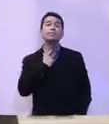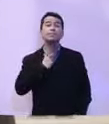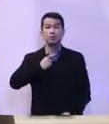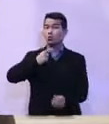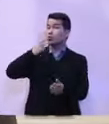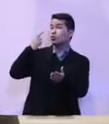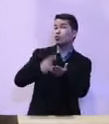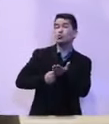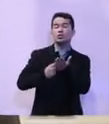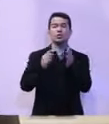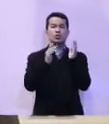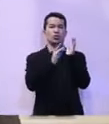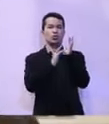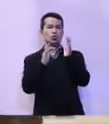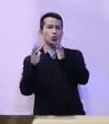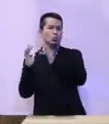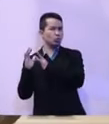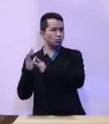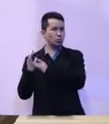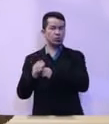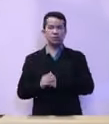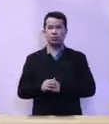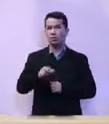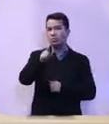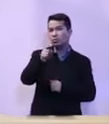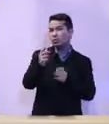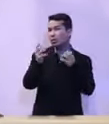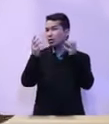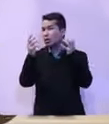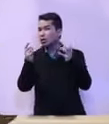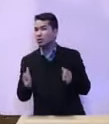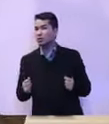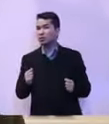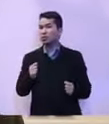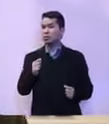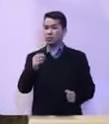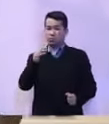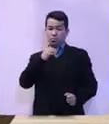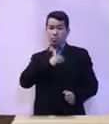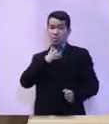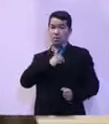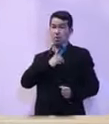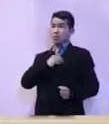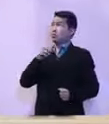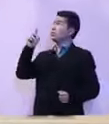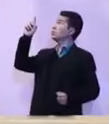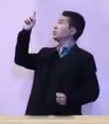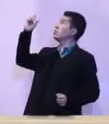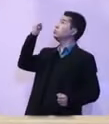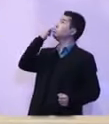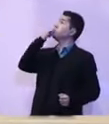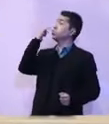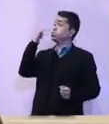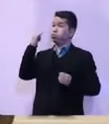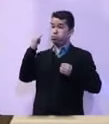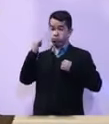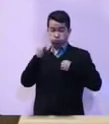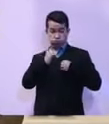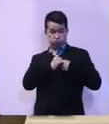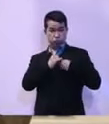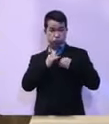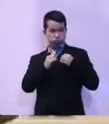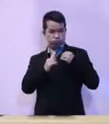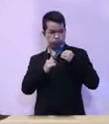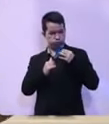Senhor Jesus, se você deseja que os seus pecados sejam perdoados hoje pelo poder do sangue de Jesus, se